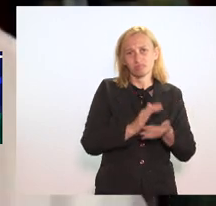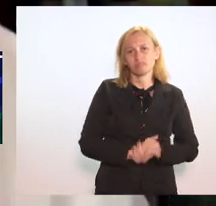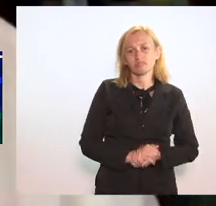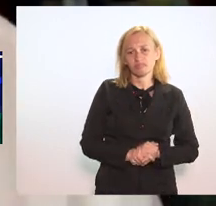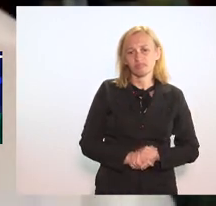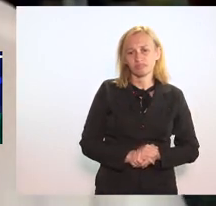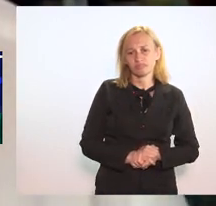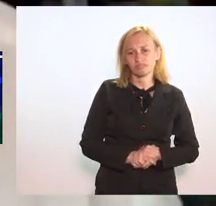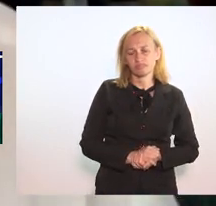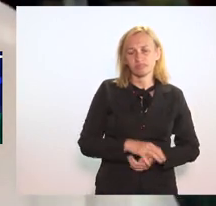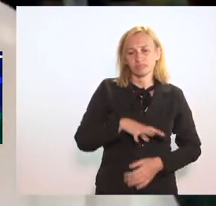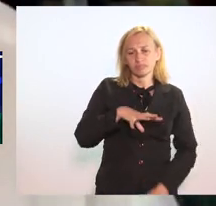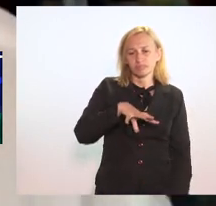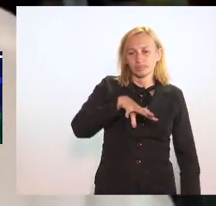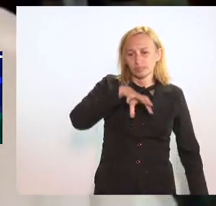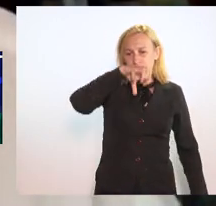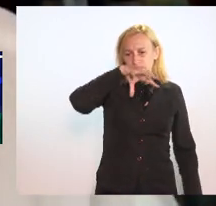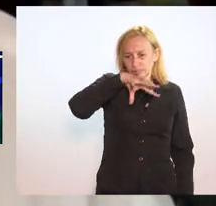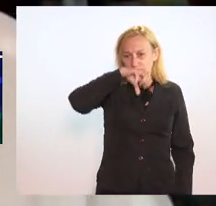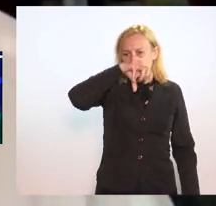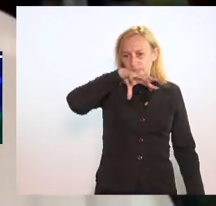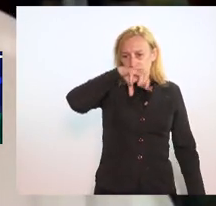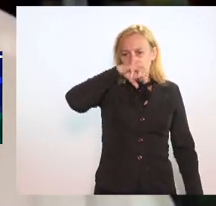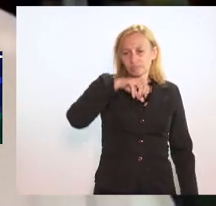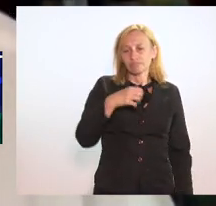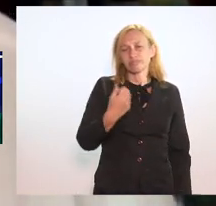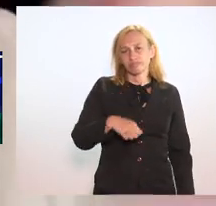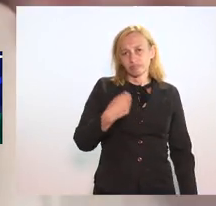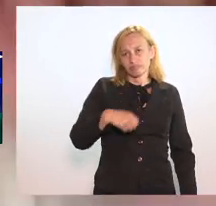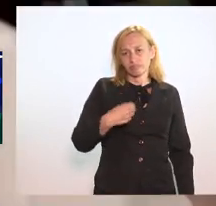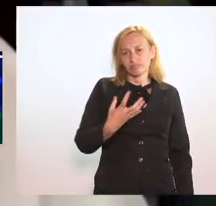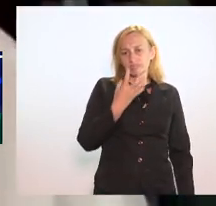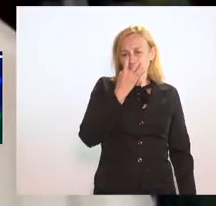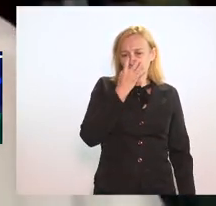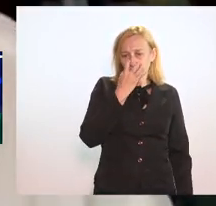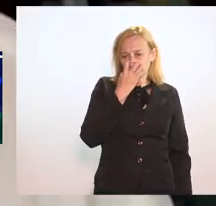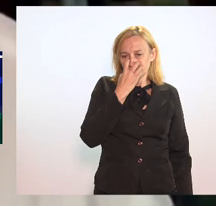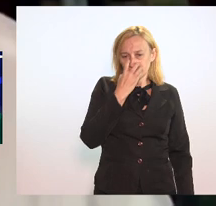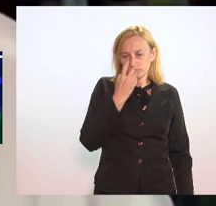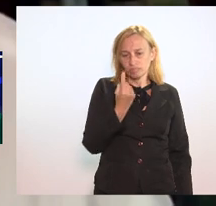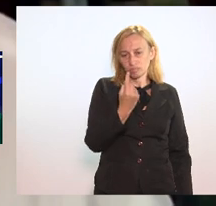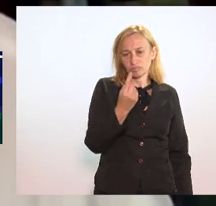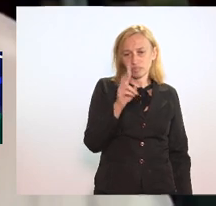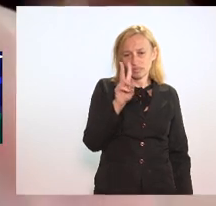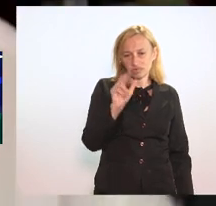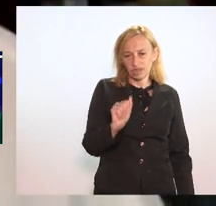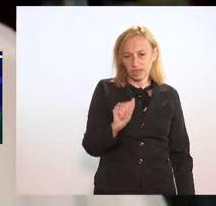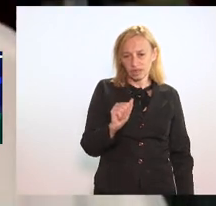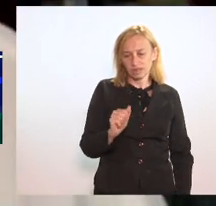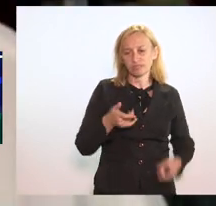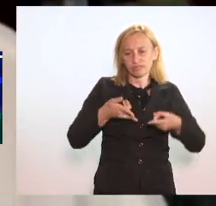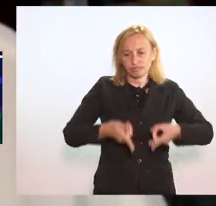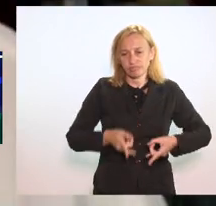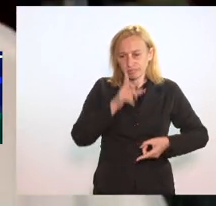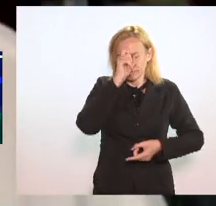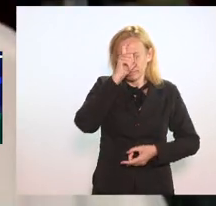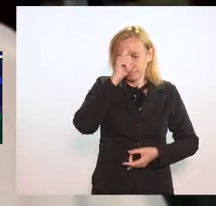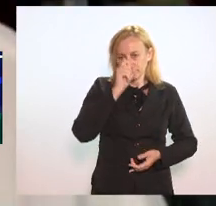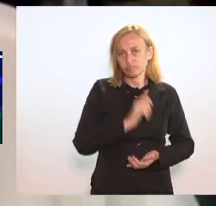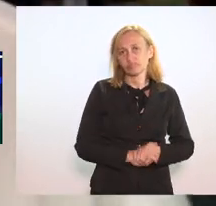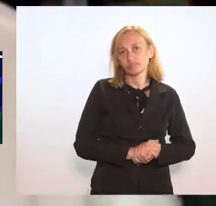para poder respirar estão dependendo no oxigênio de uma vaga do CP é uma ventilação